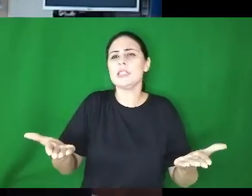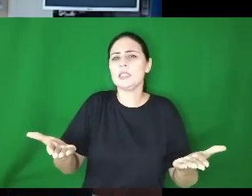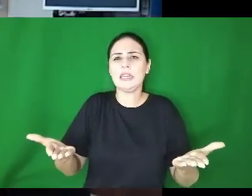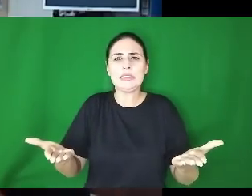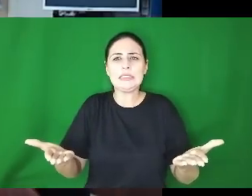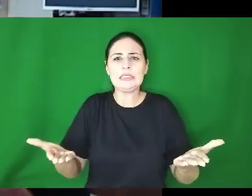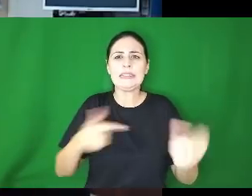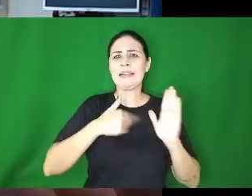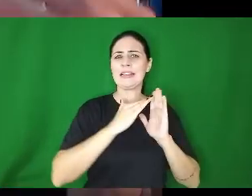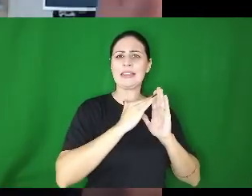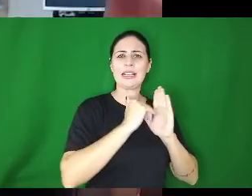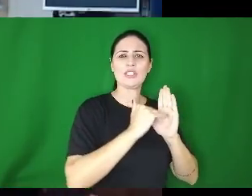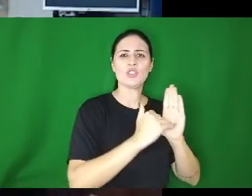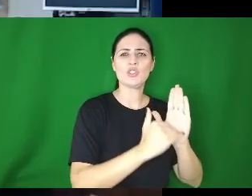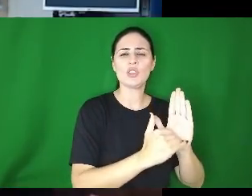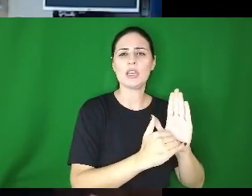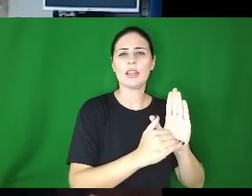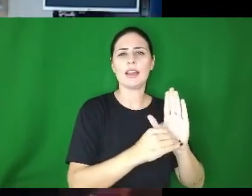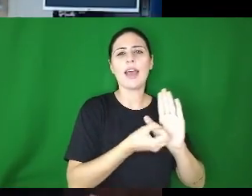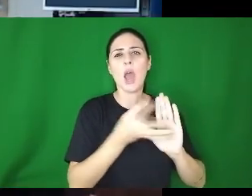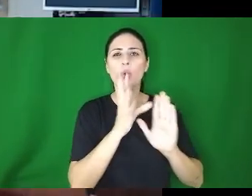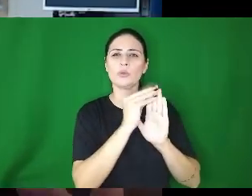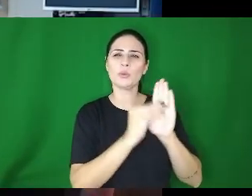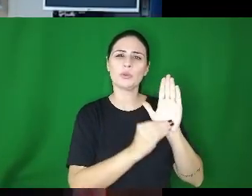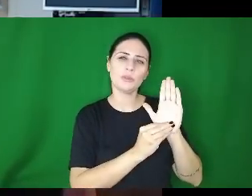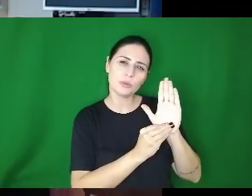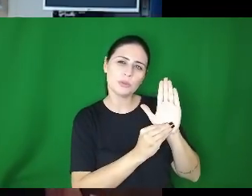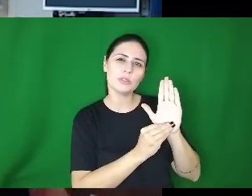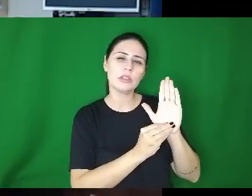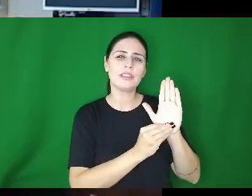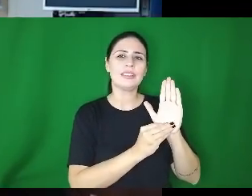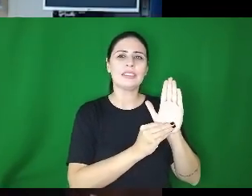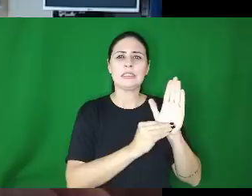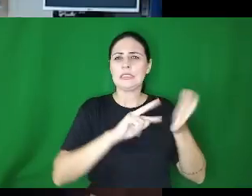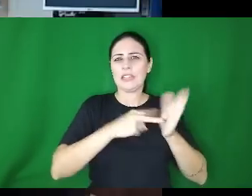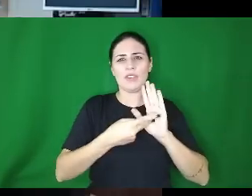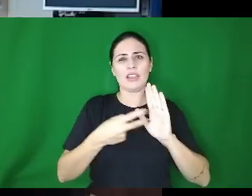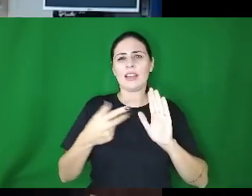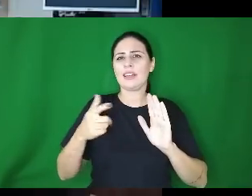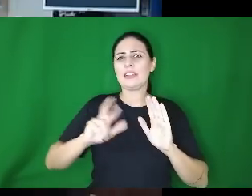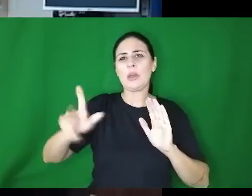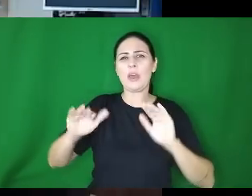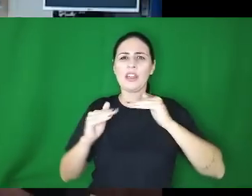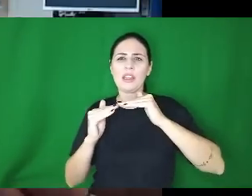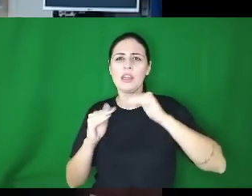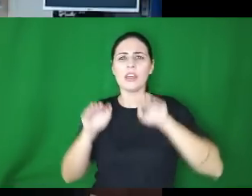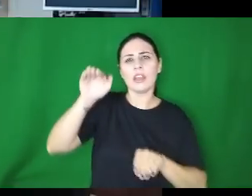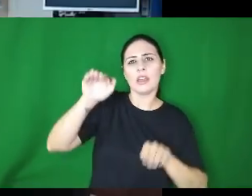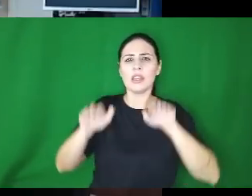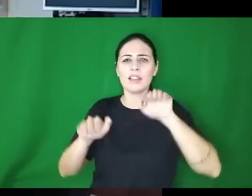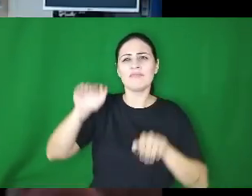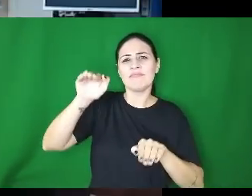nesse currículo, né, que está prescrito e nas ações do ensino, a prática pedagógica, ela vai ter que